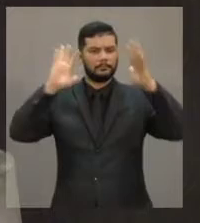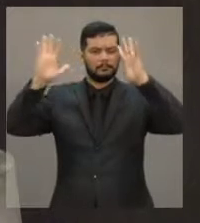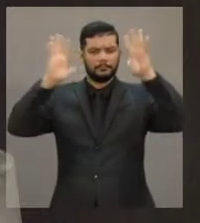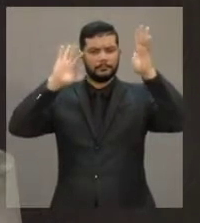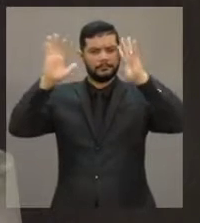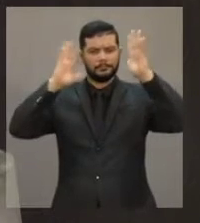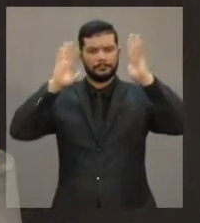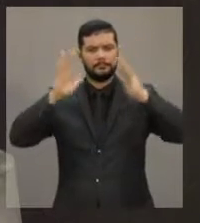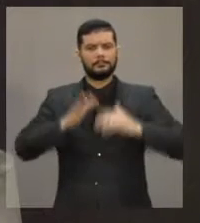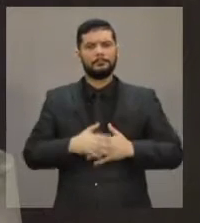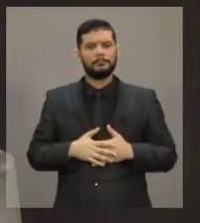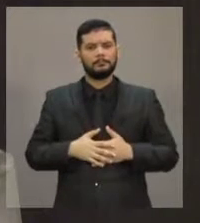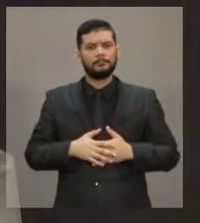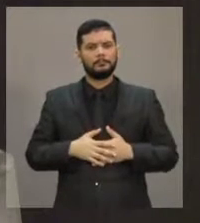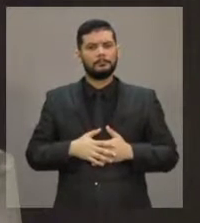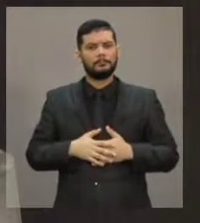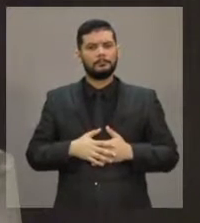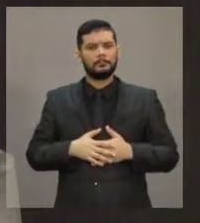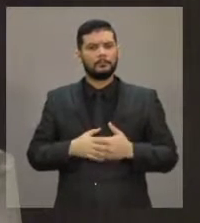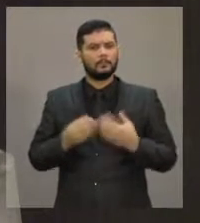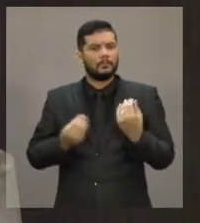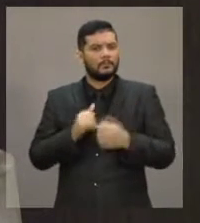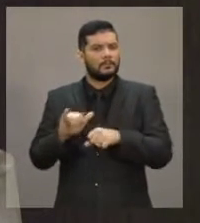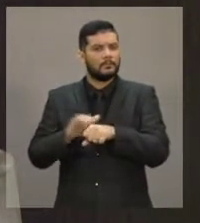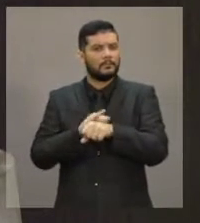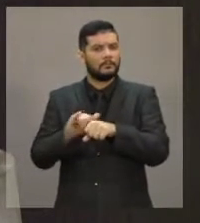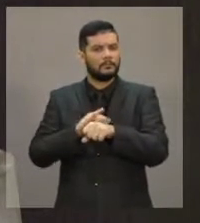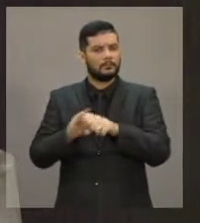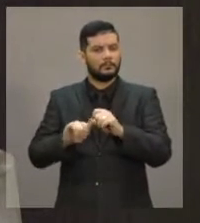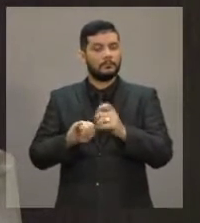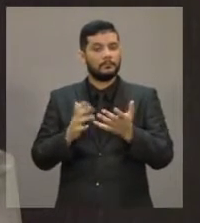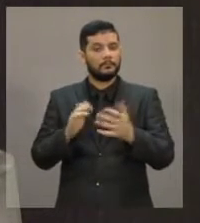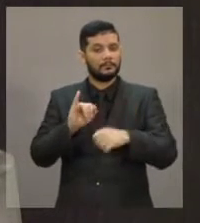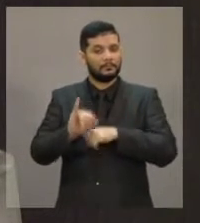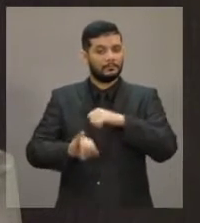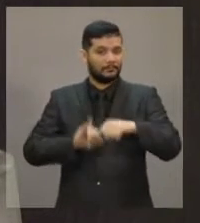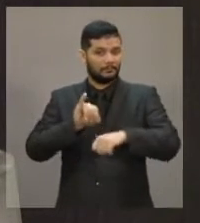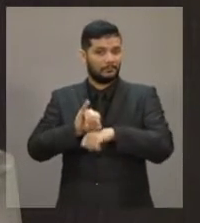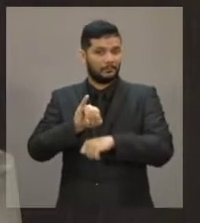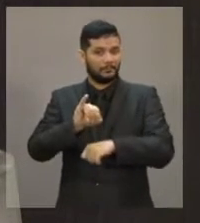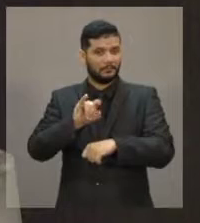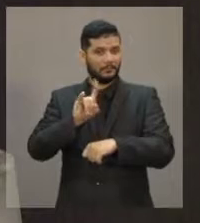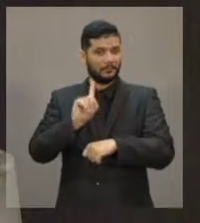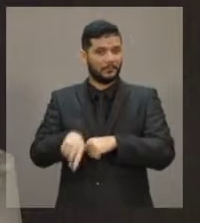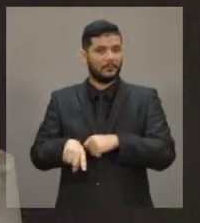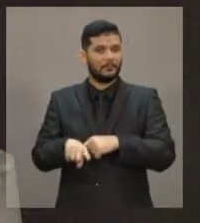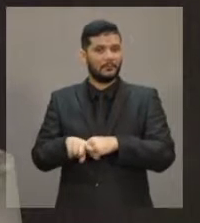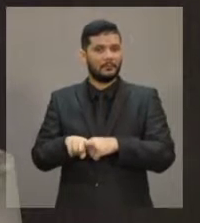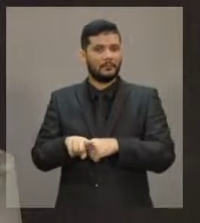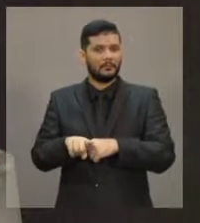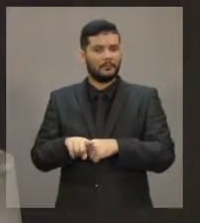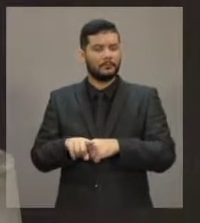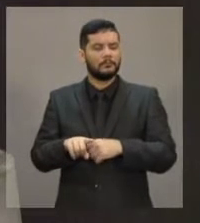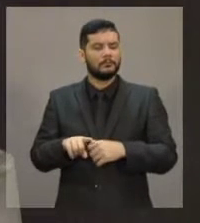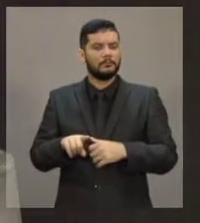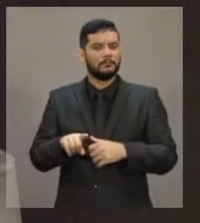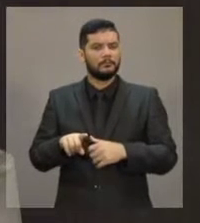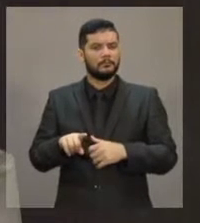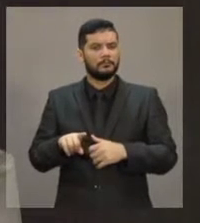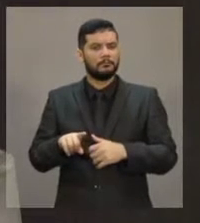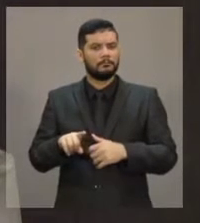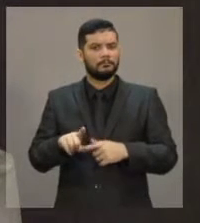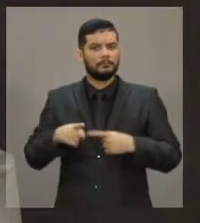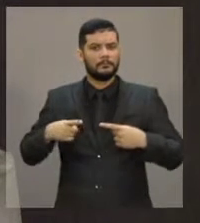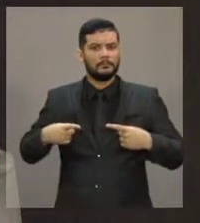por trás dessa estratégia internacional é, na verdade, uma grande